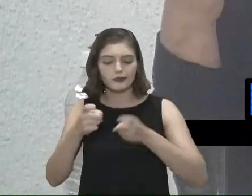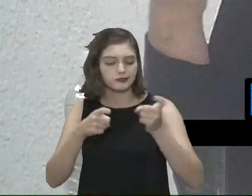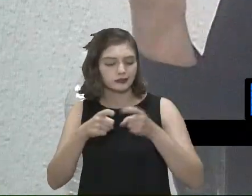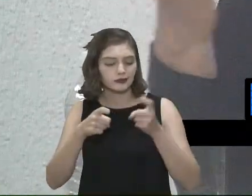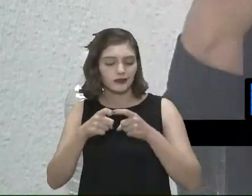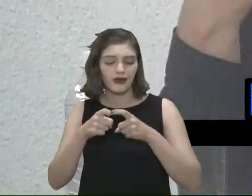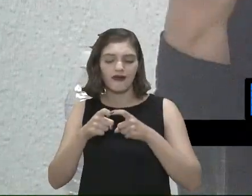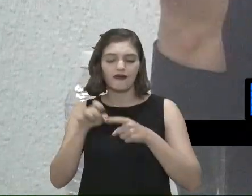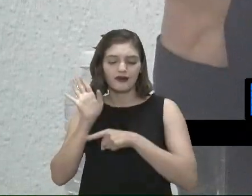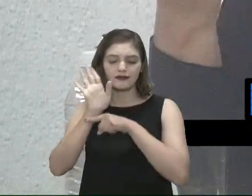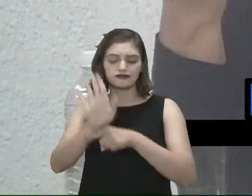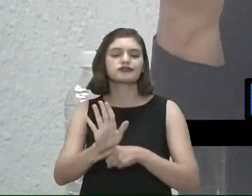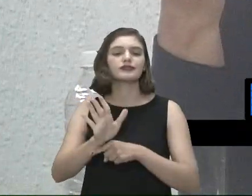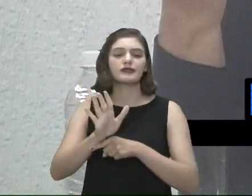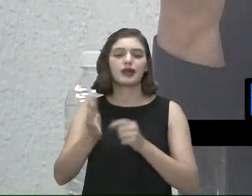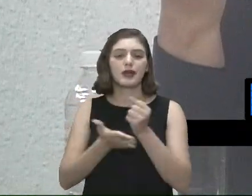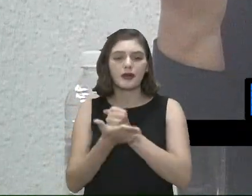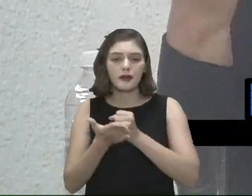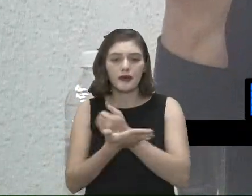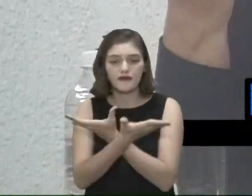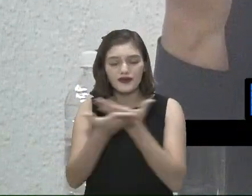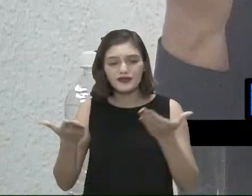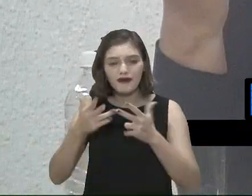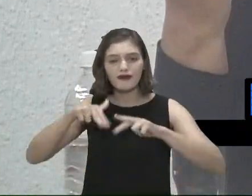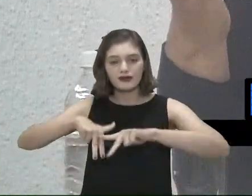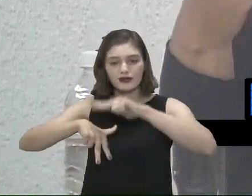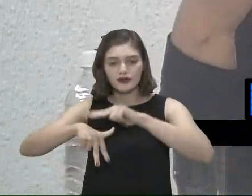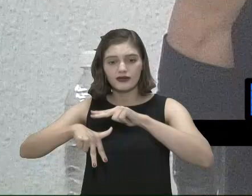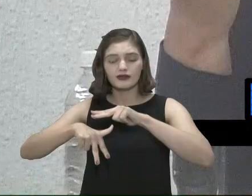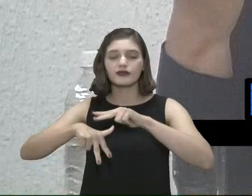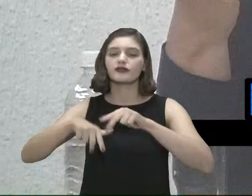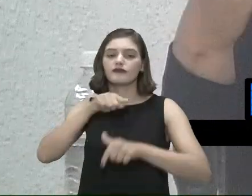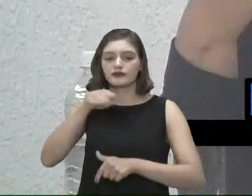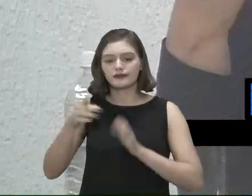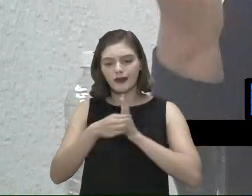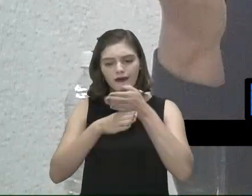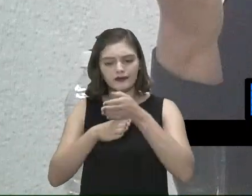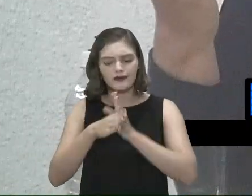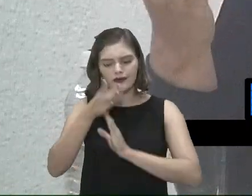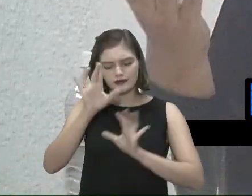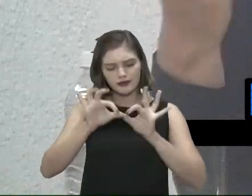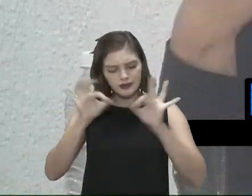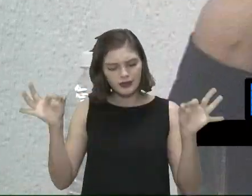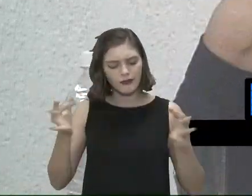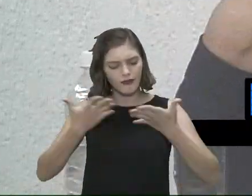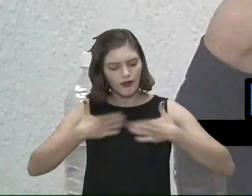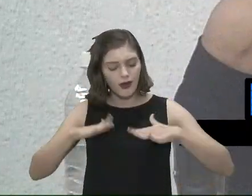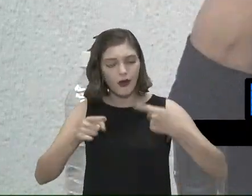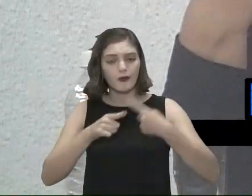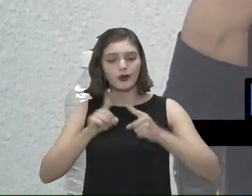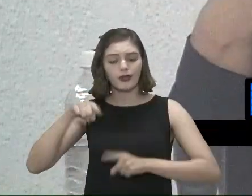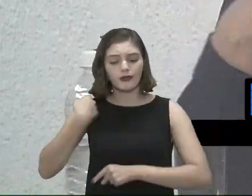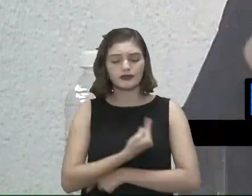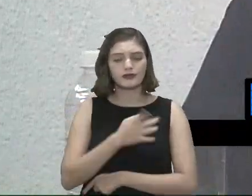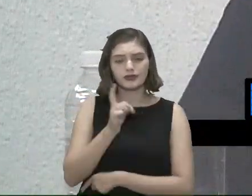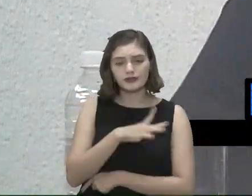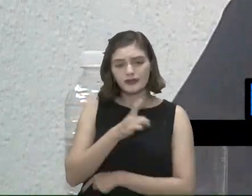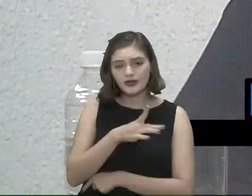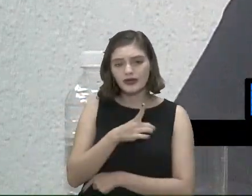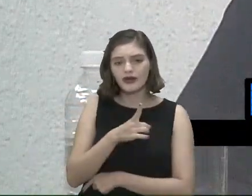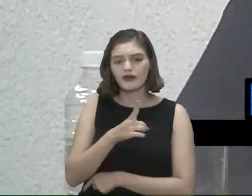serviços básicos que vocês, cisgeneridade, têm um acesso muito simples, muito tranquilo, porque nós temos medo de